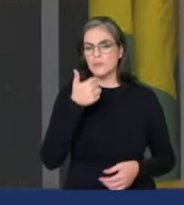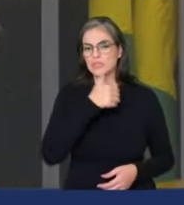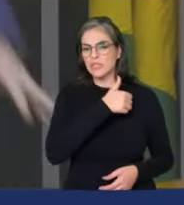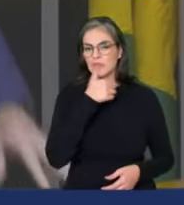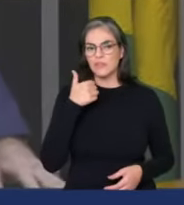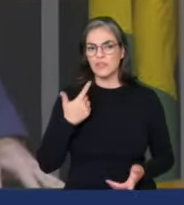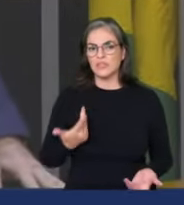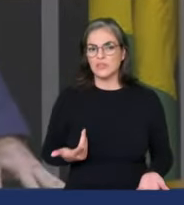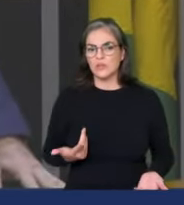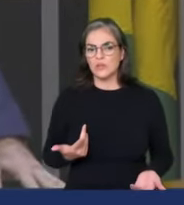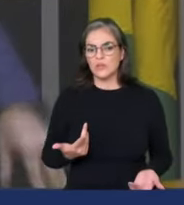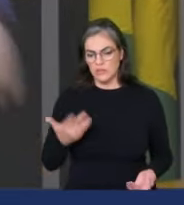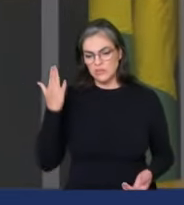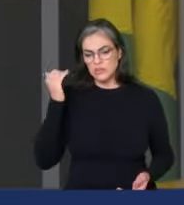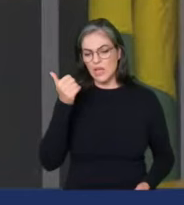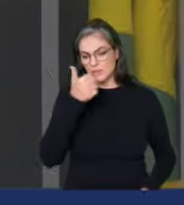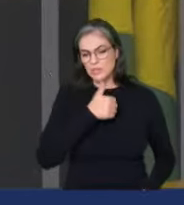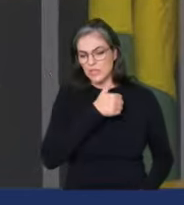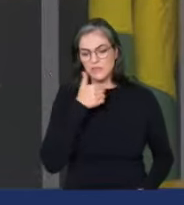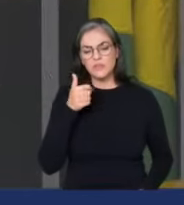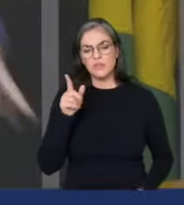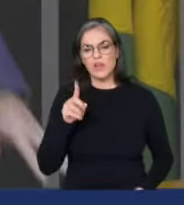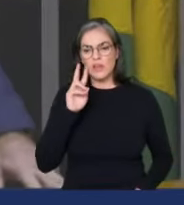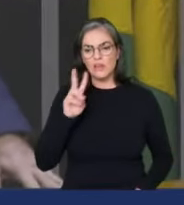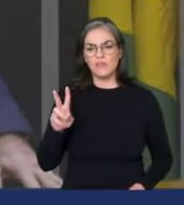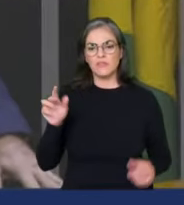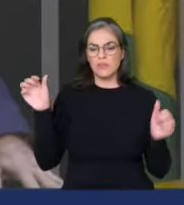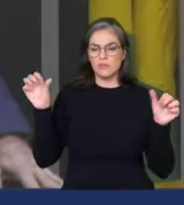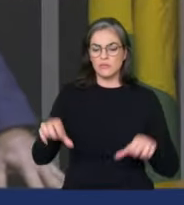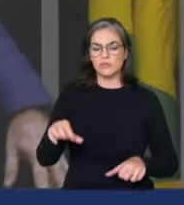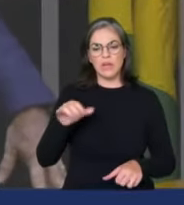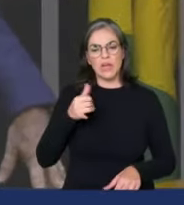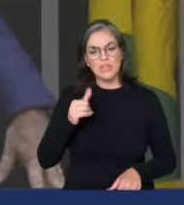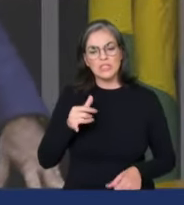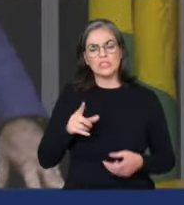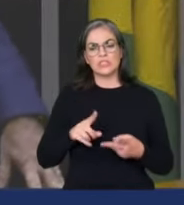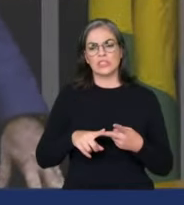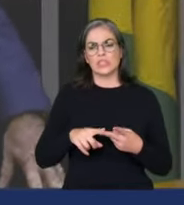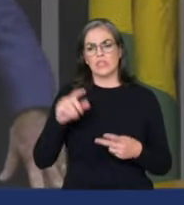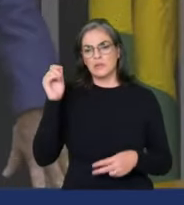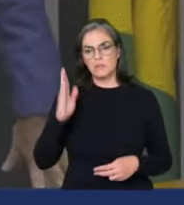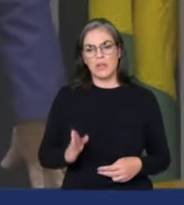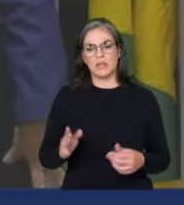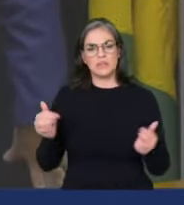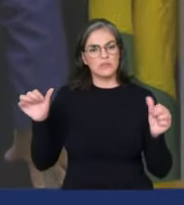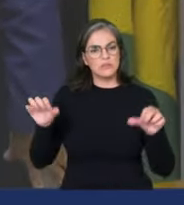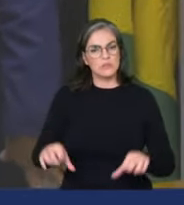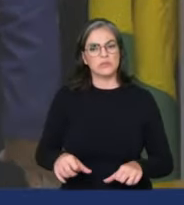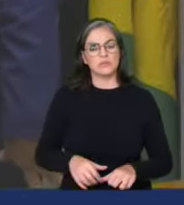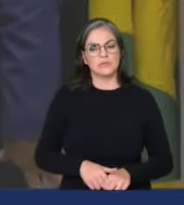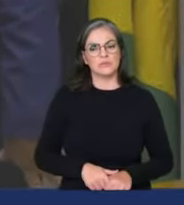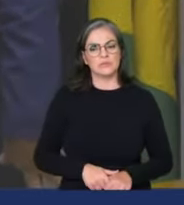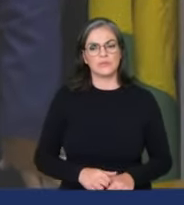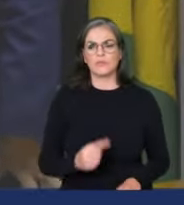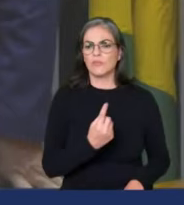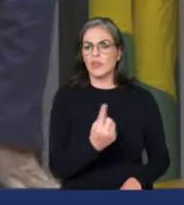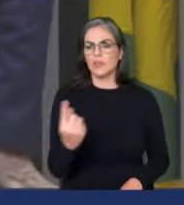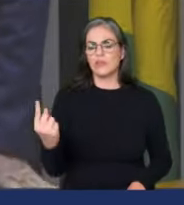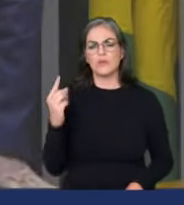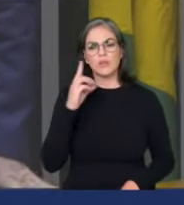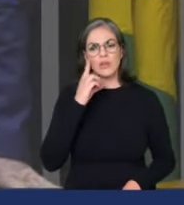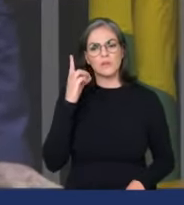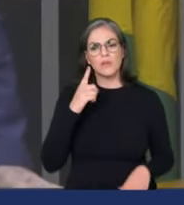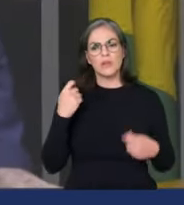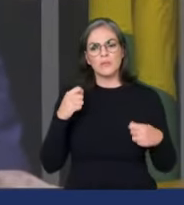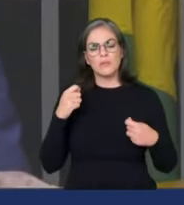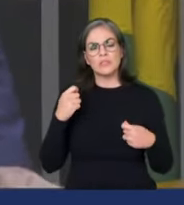como está? De ver o Brasil sendo entregue? De ver, olha, cada deputado e cada deputado, olhe para dentro de